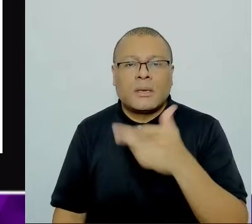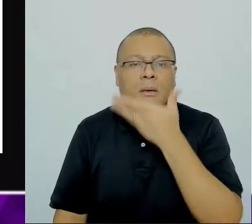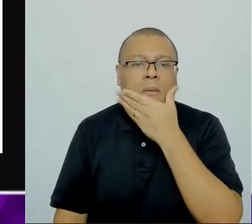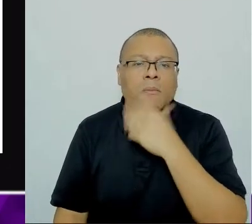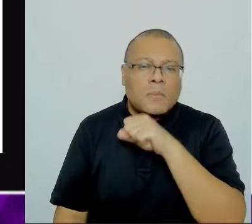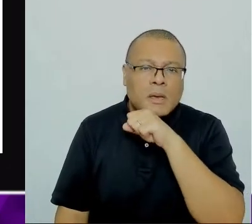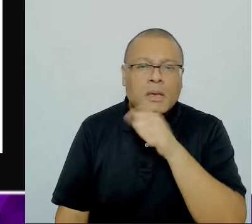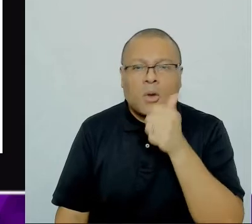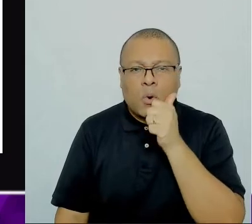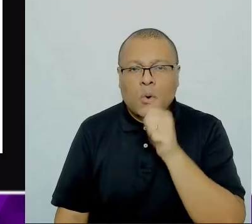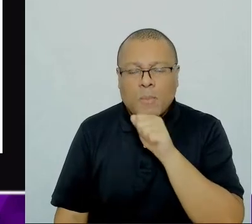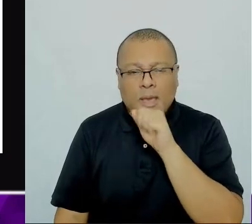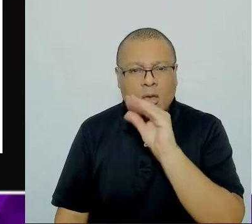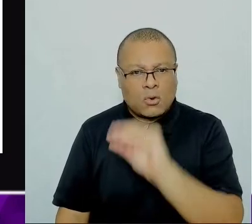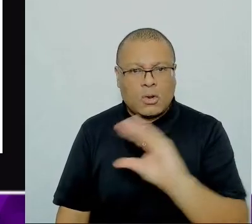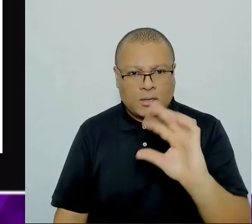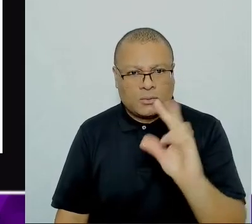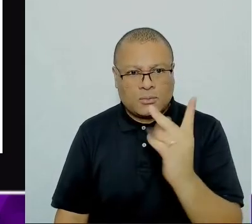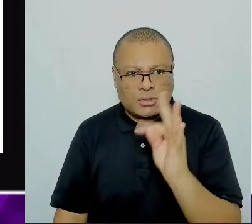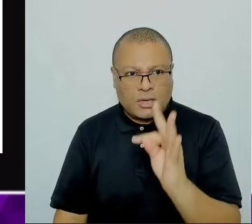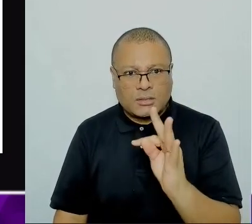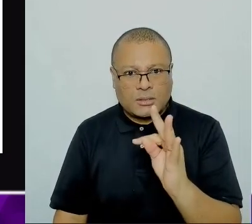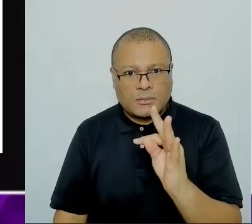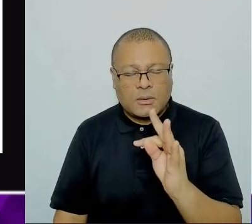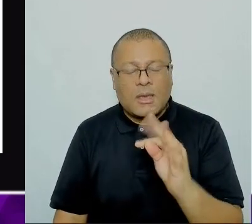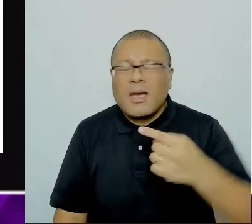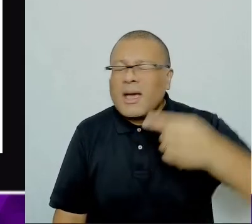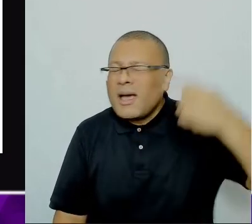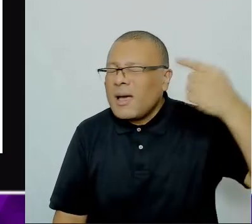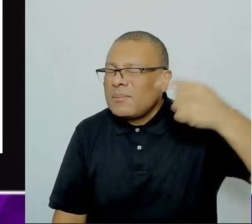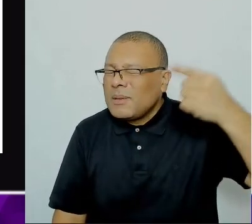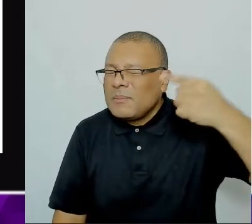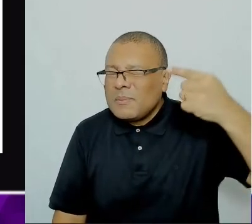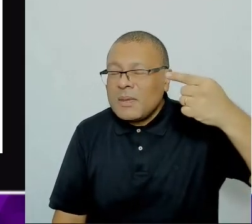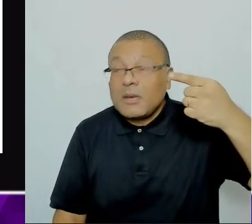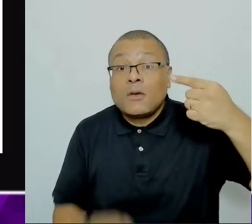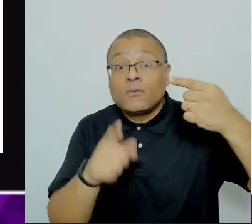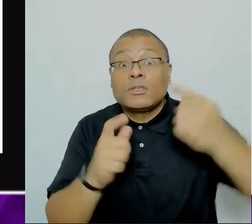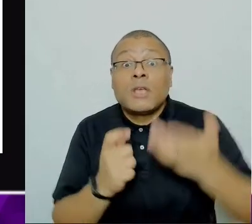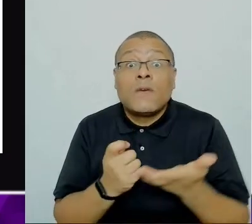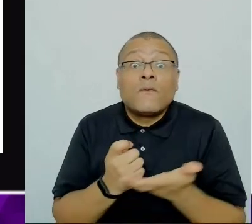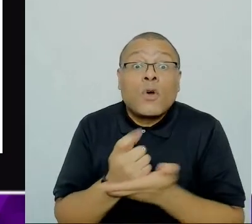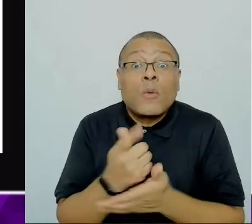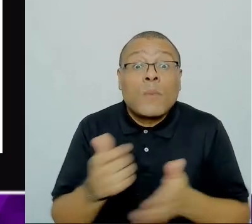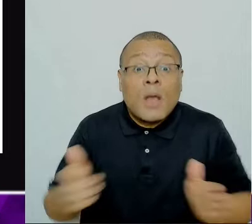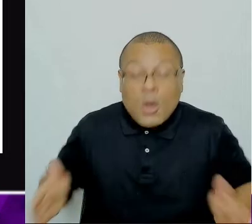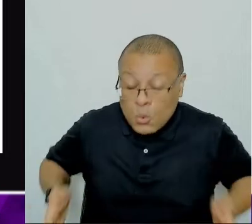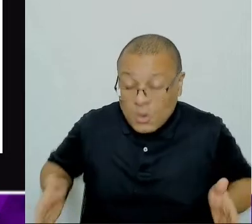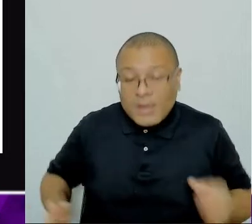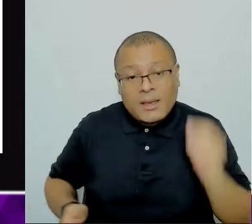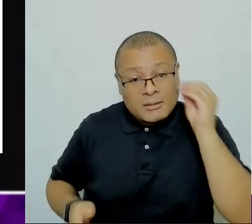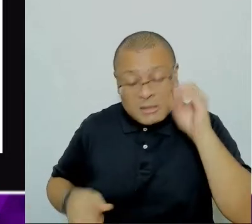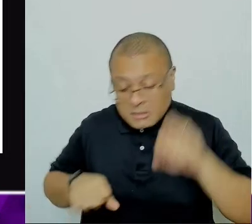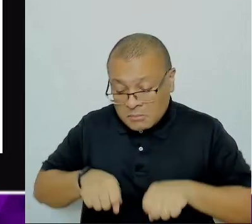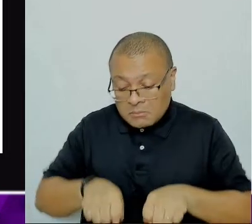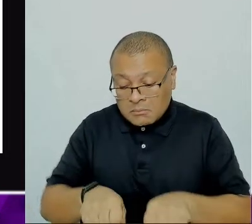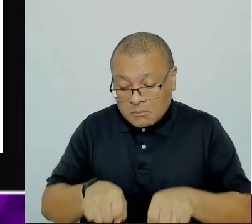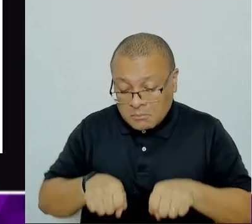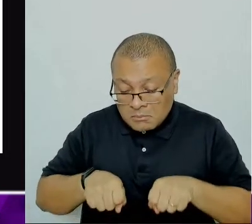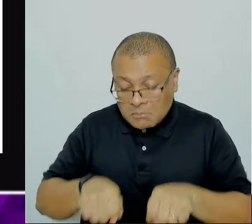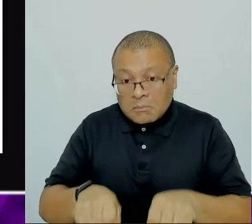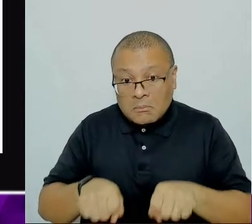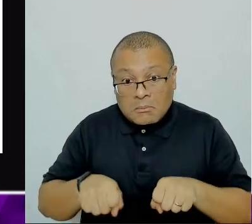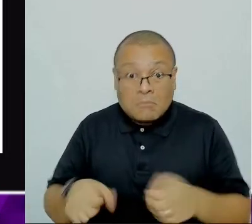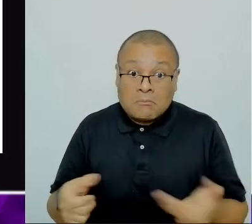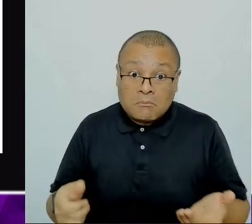mão aí, coloca aí no chat, mas qual que é a primeira coisa quando for comprar um carrinho de bebê? É testar o carrinho de bebê. Por que não ter os